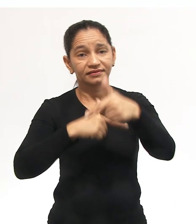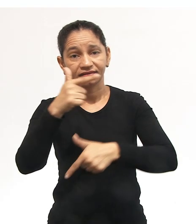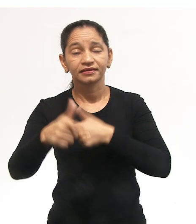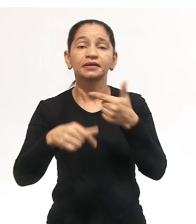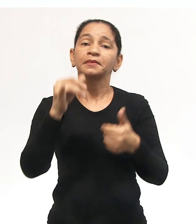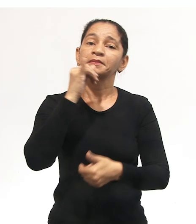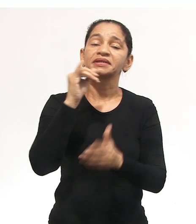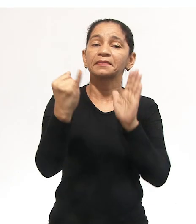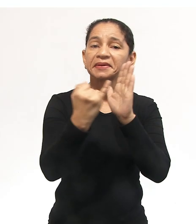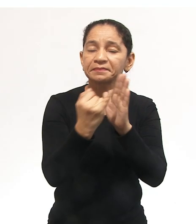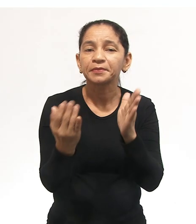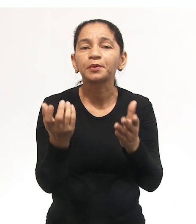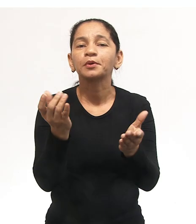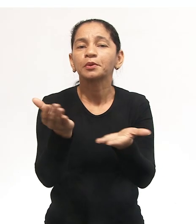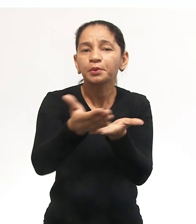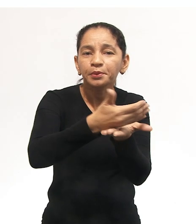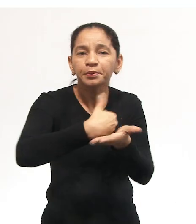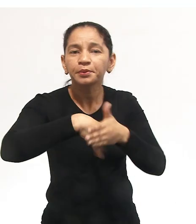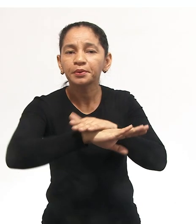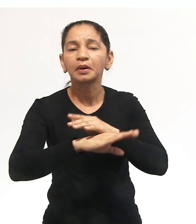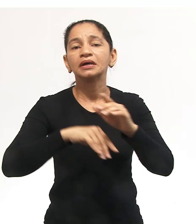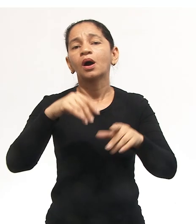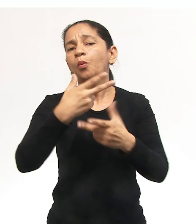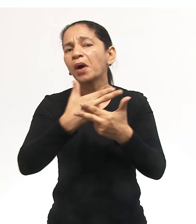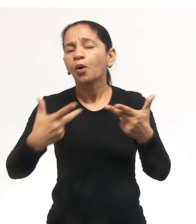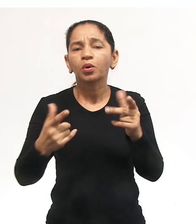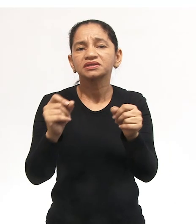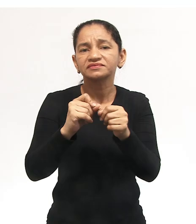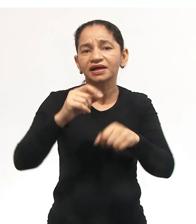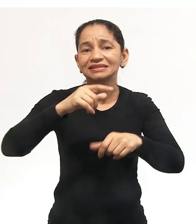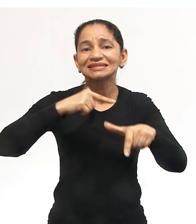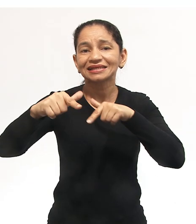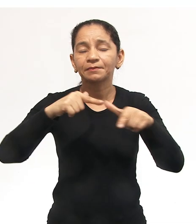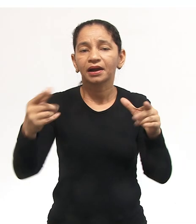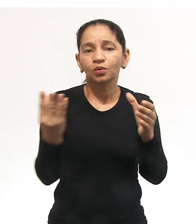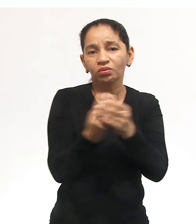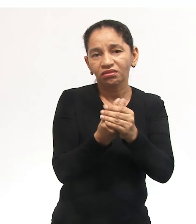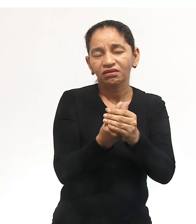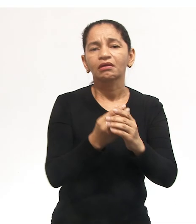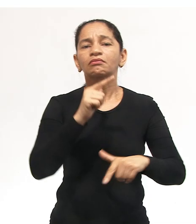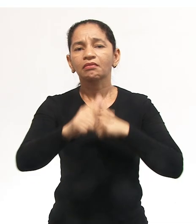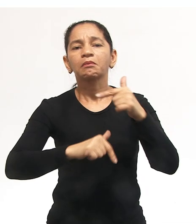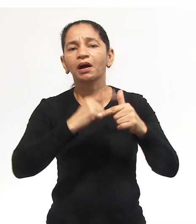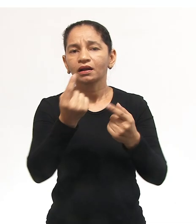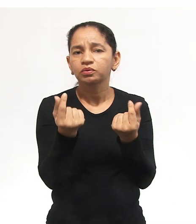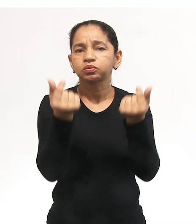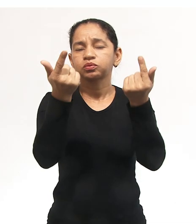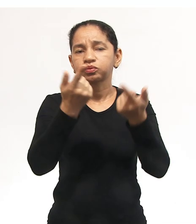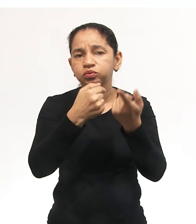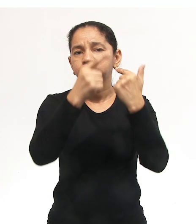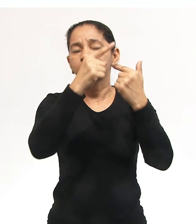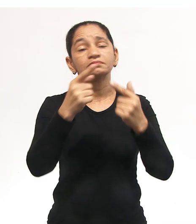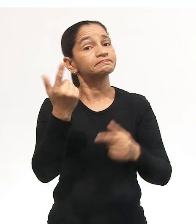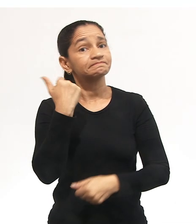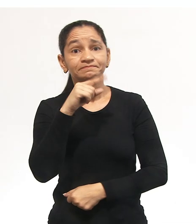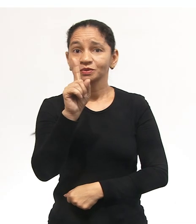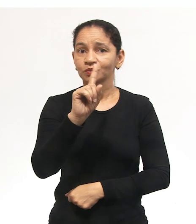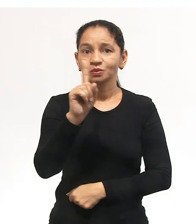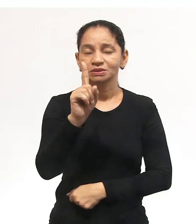ou seja, a cobrança de impostos, a geração de receita com esforços próprios, né, estão acontecendo como era esperado. Se a